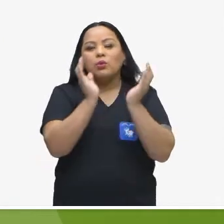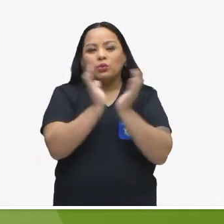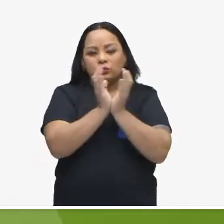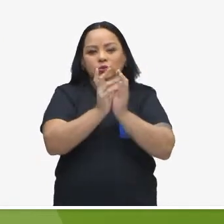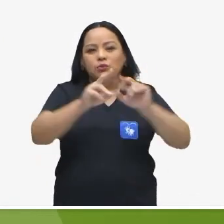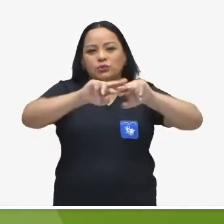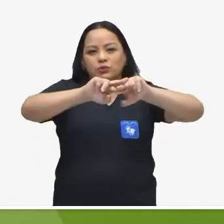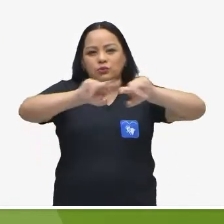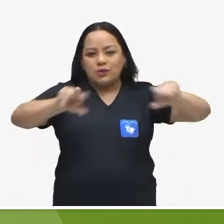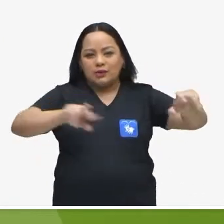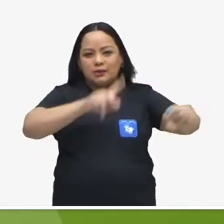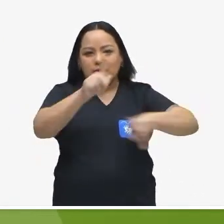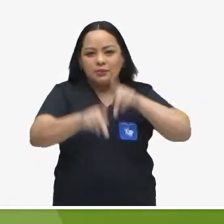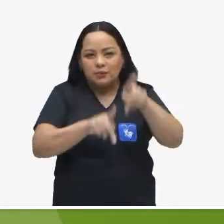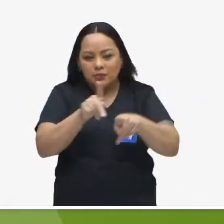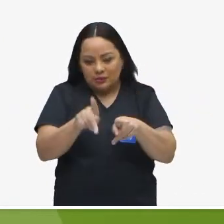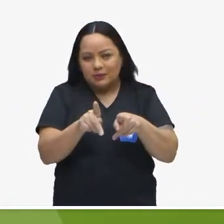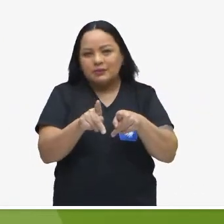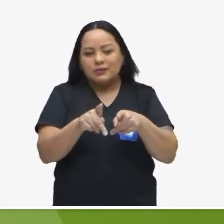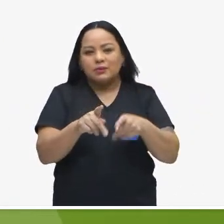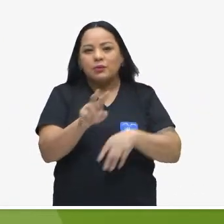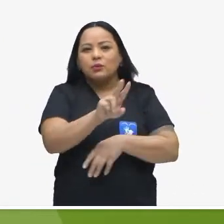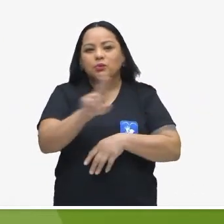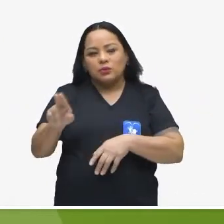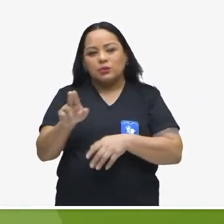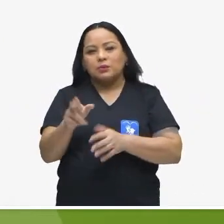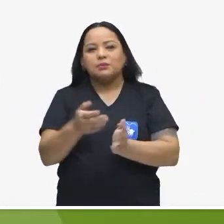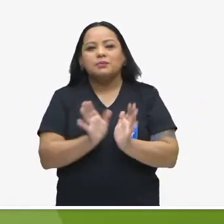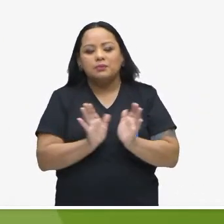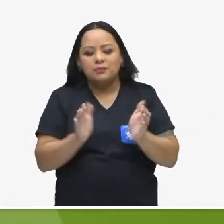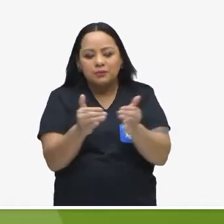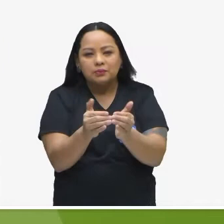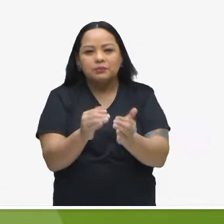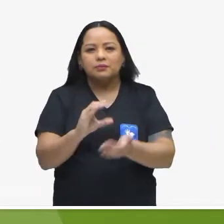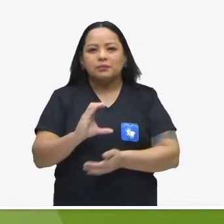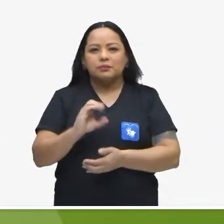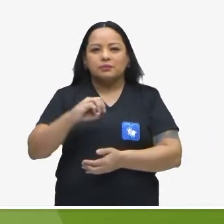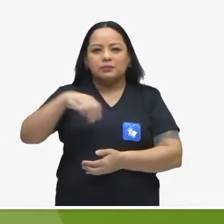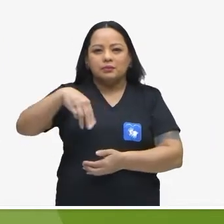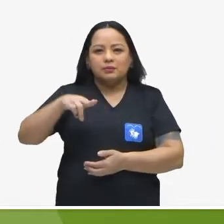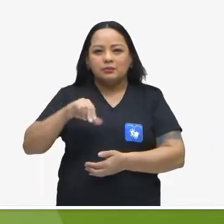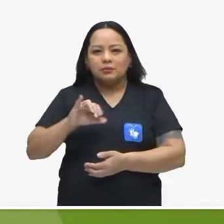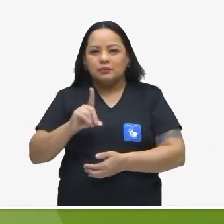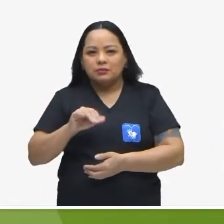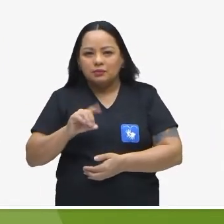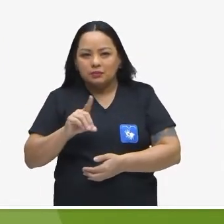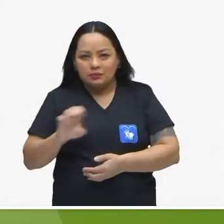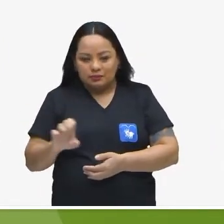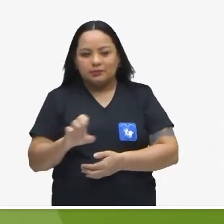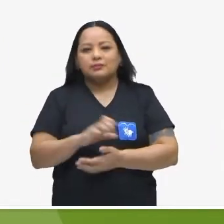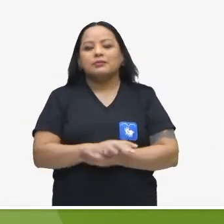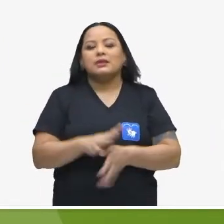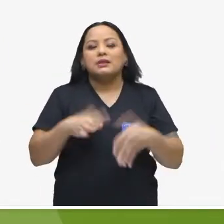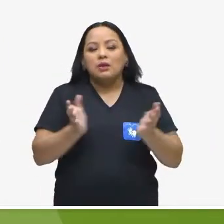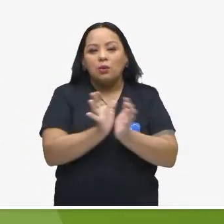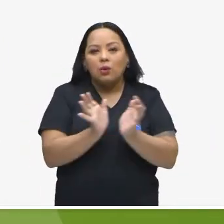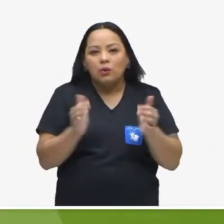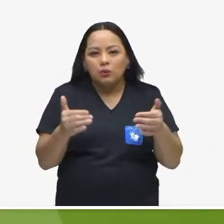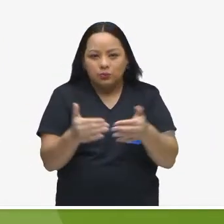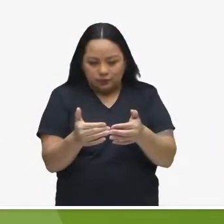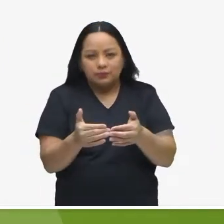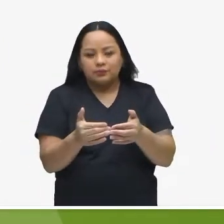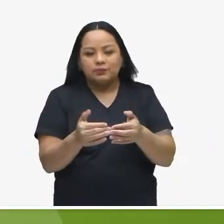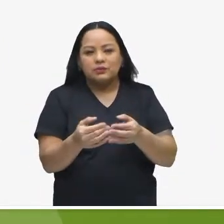várias populações, eu chamo de comunidade, né? Então, a comunidade